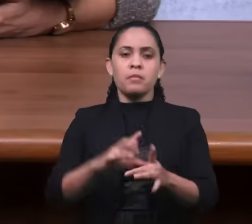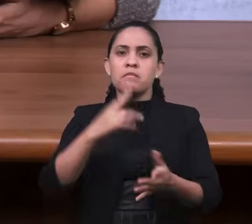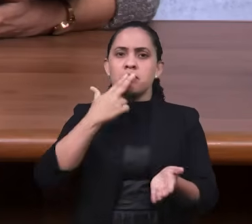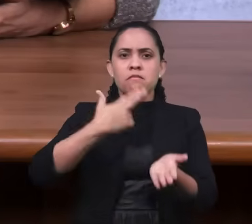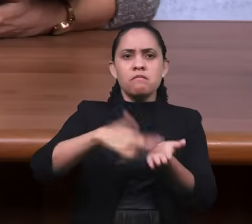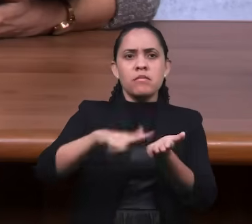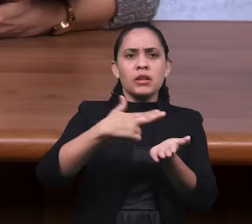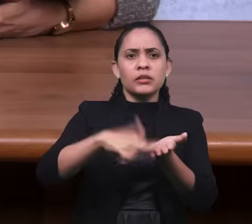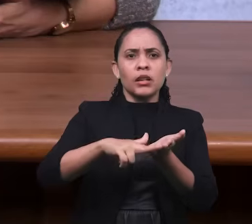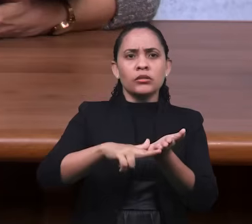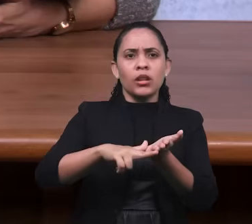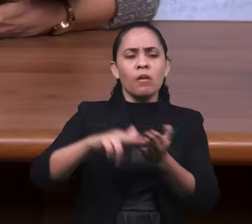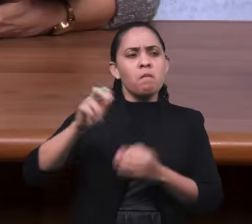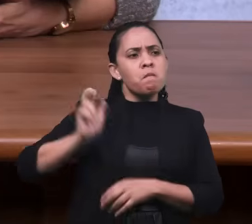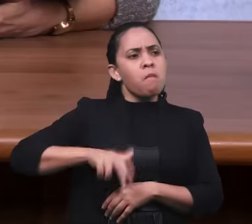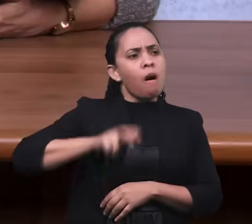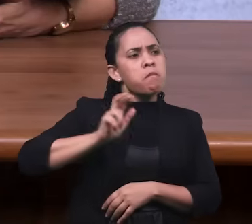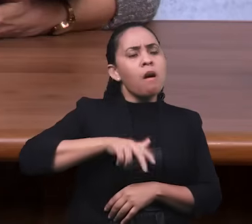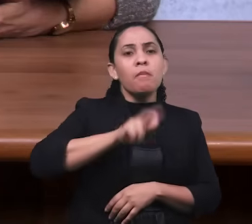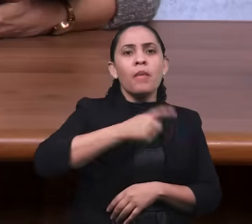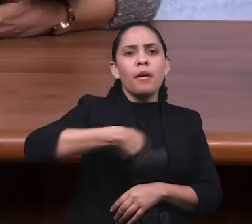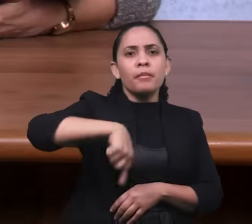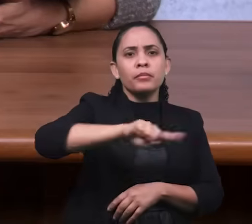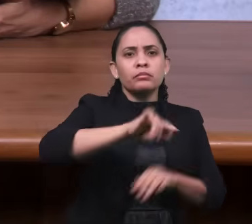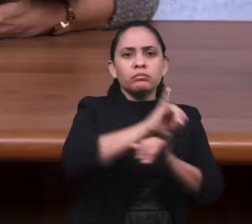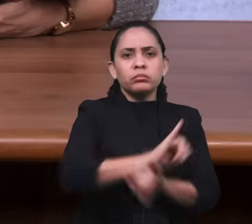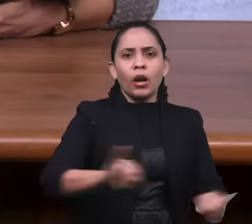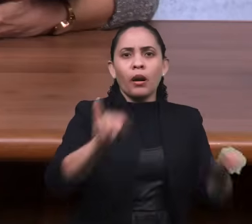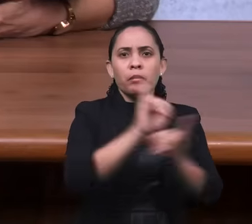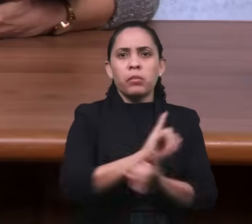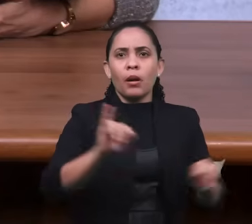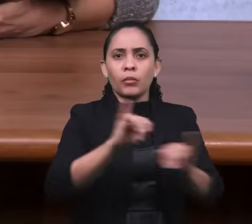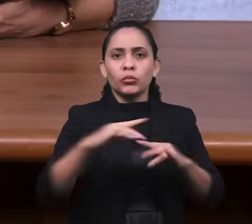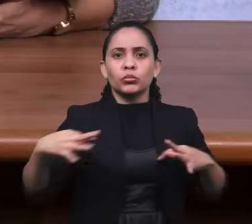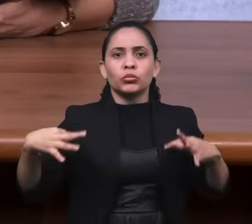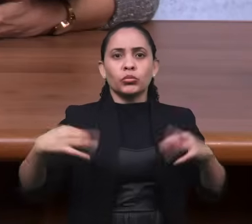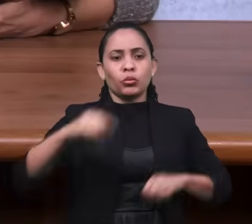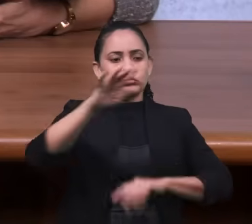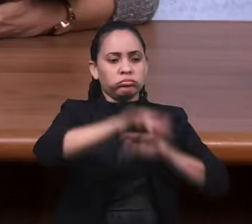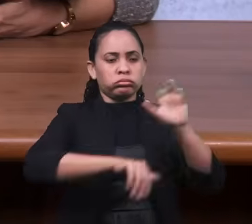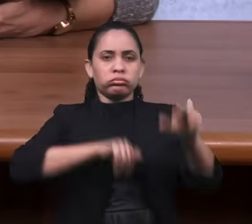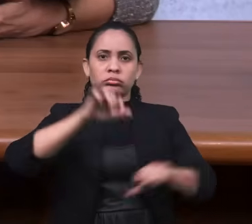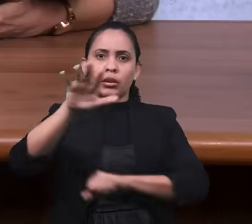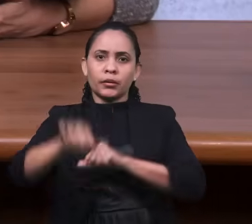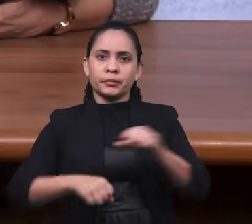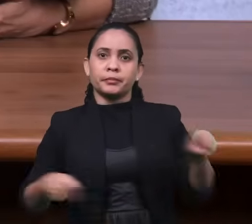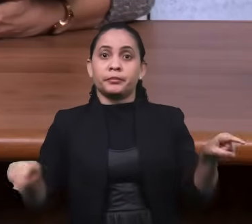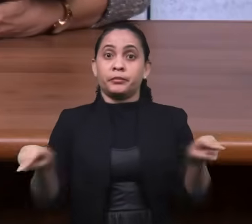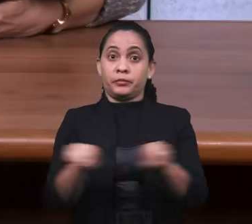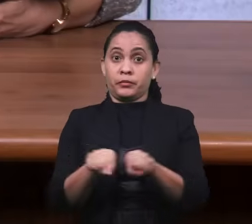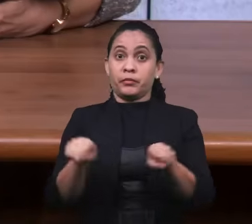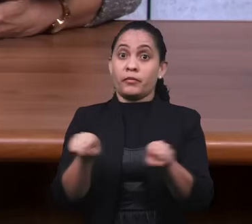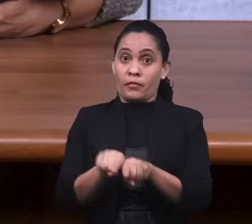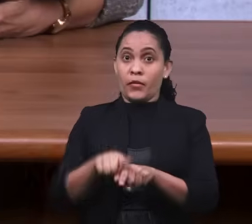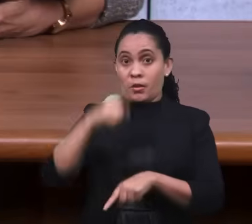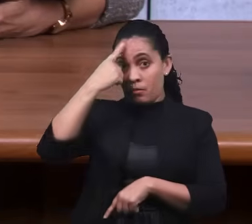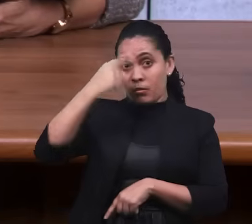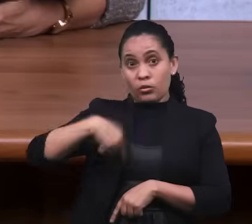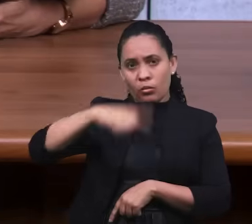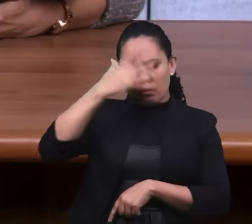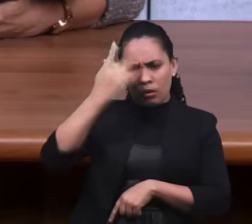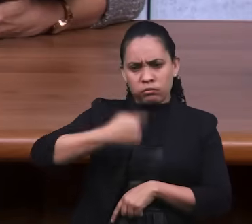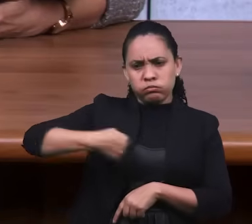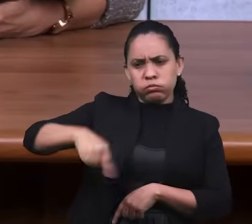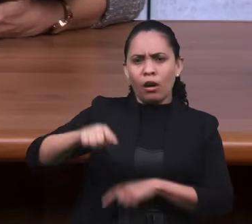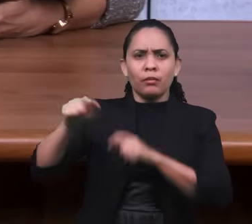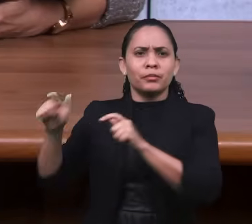mensageiros por toda a tribo de Manassés, que também se convocou após dele. Também enviou mensageiros a Ézer